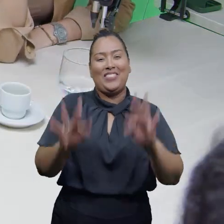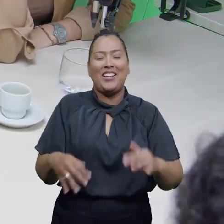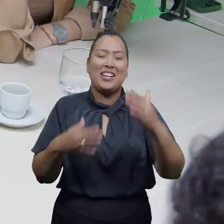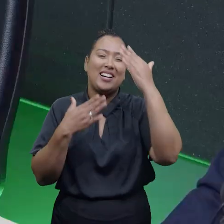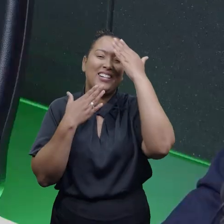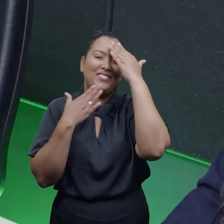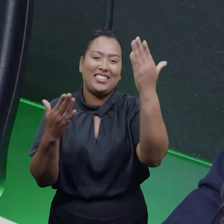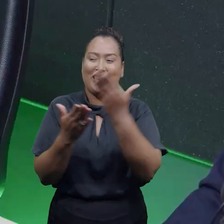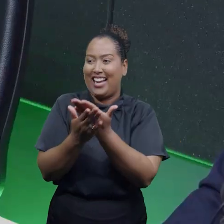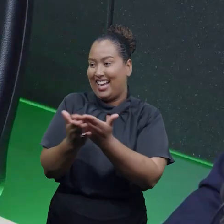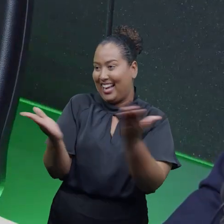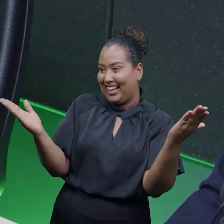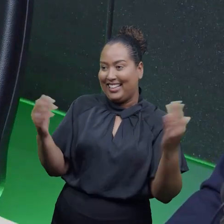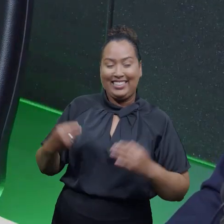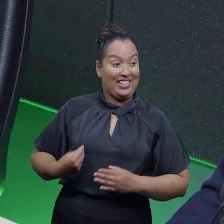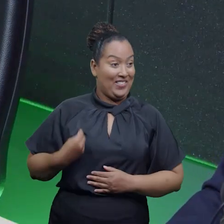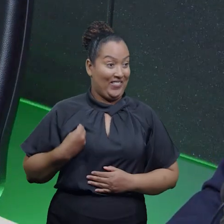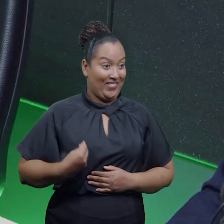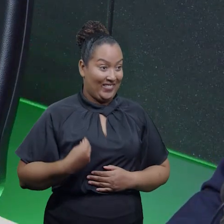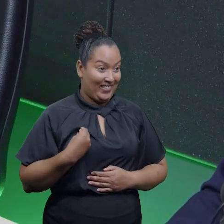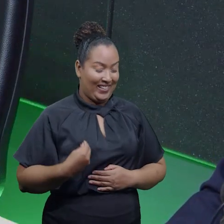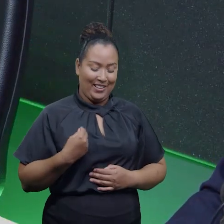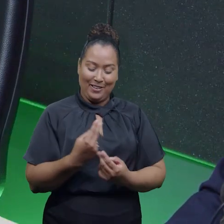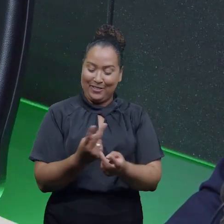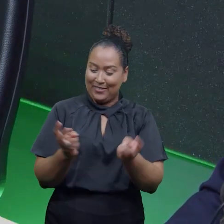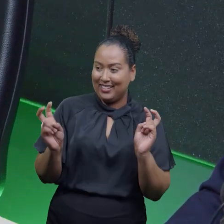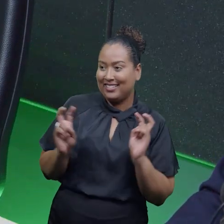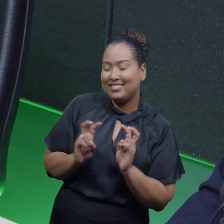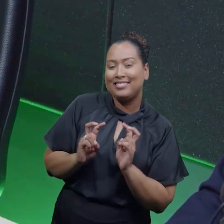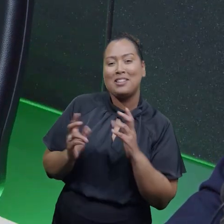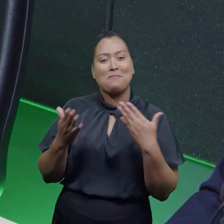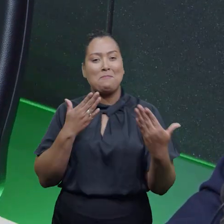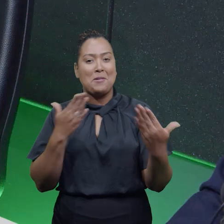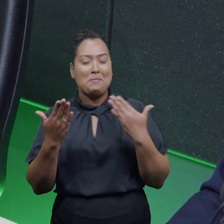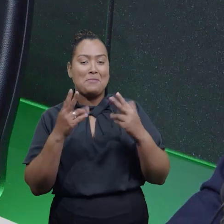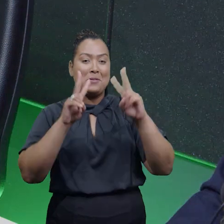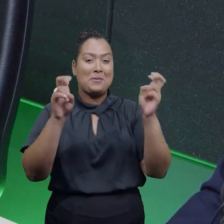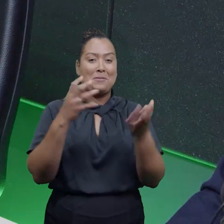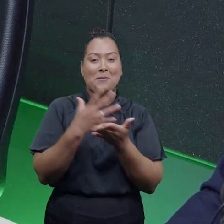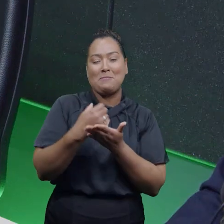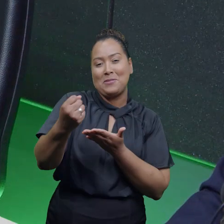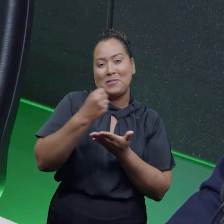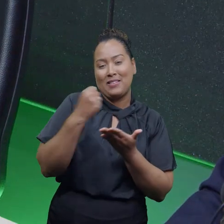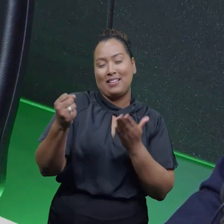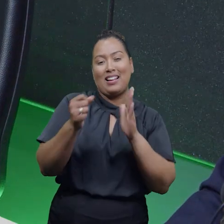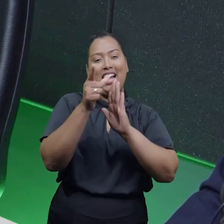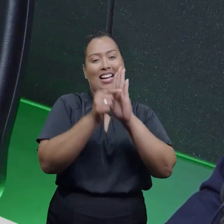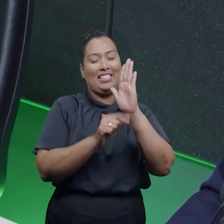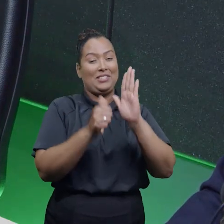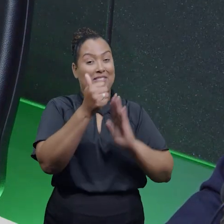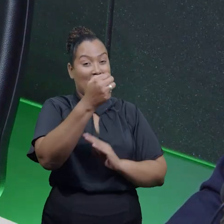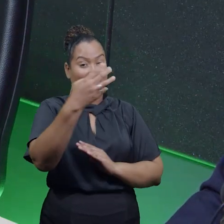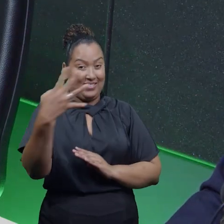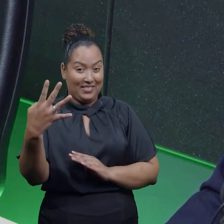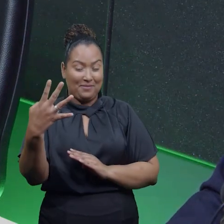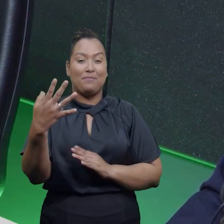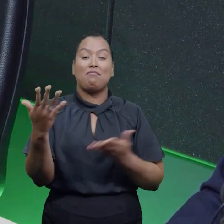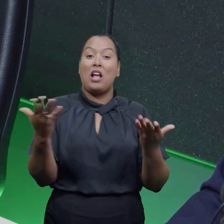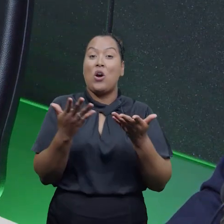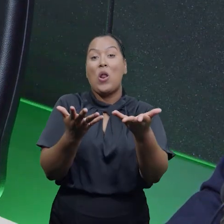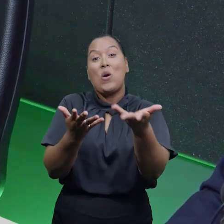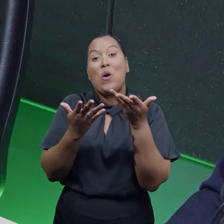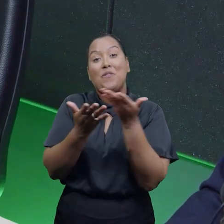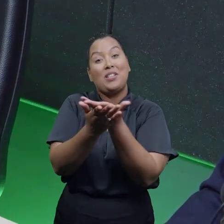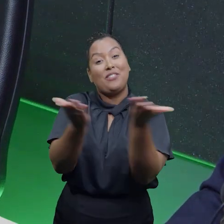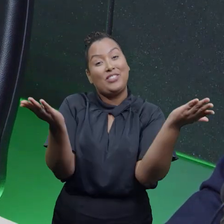por aqui. Agradeço muito a presença de vocês aqui na nossa mesa, na nossa bancada do nosso podcast Artigo